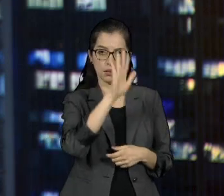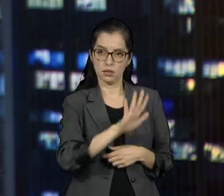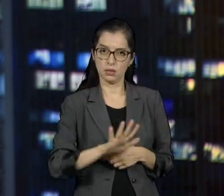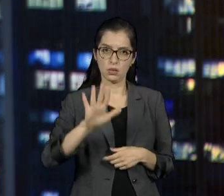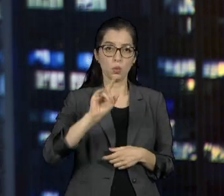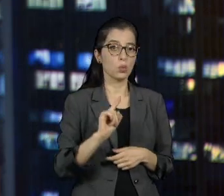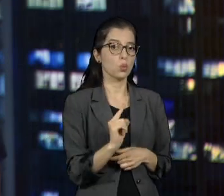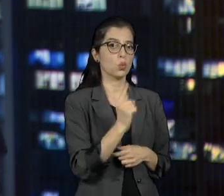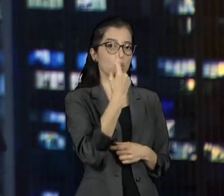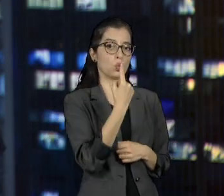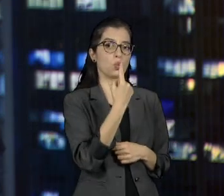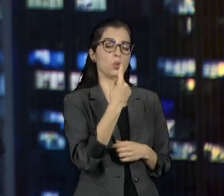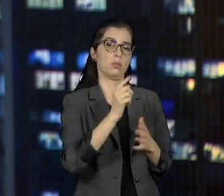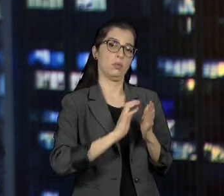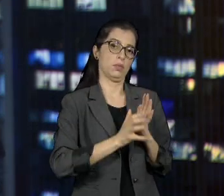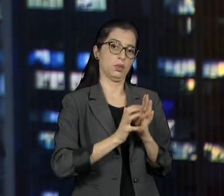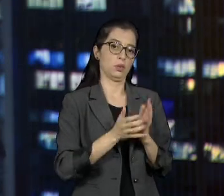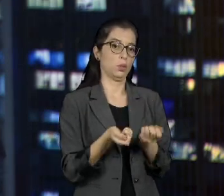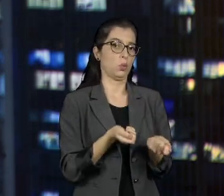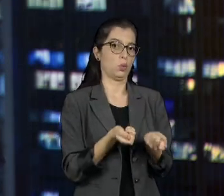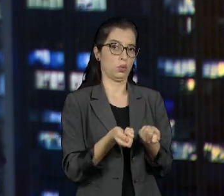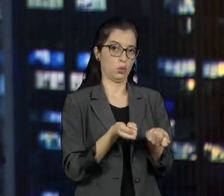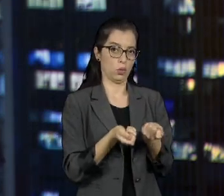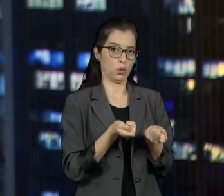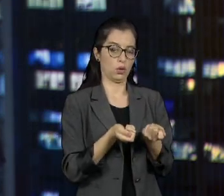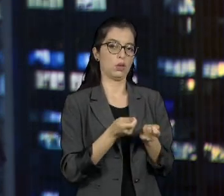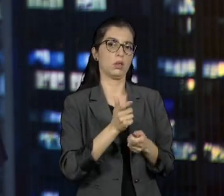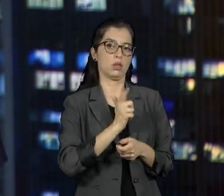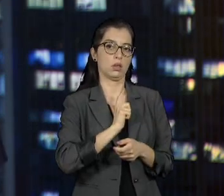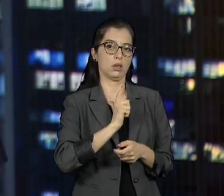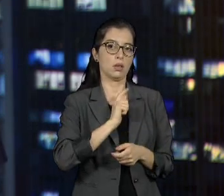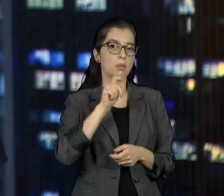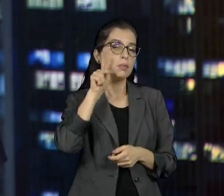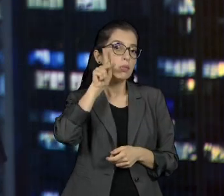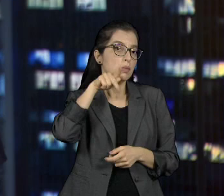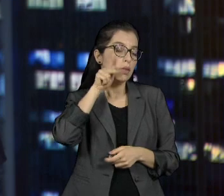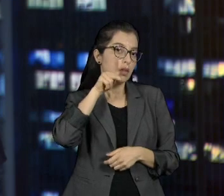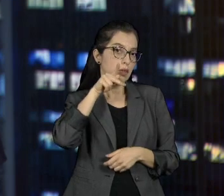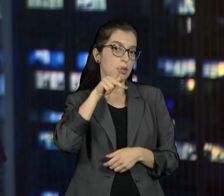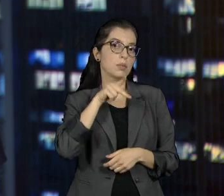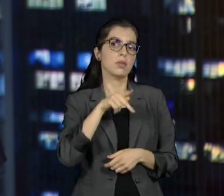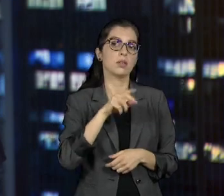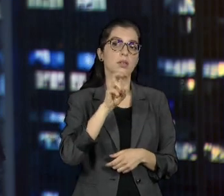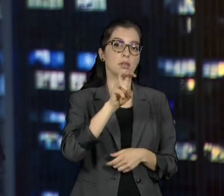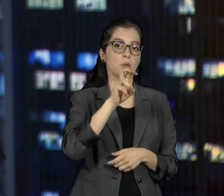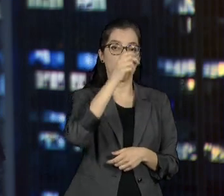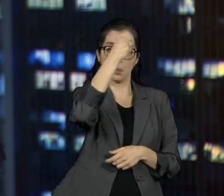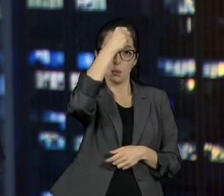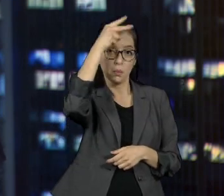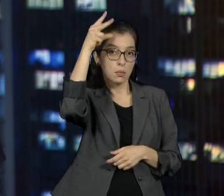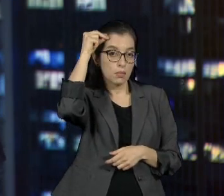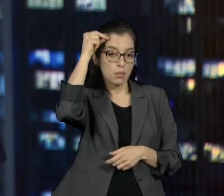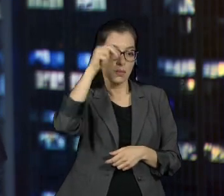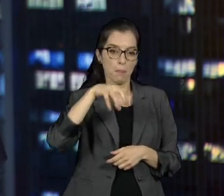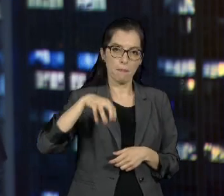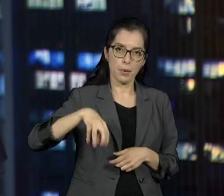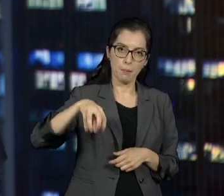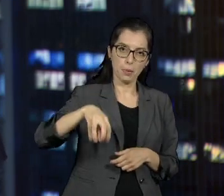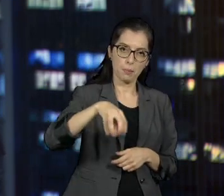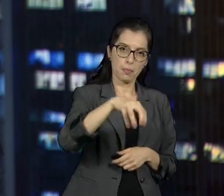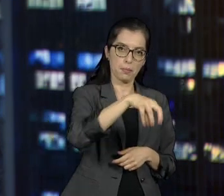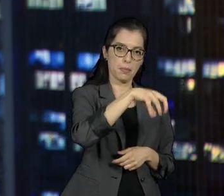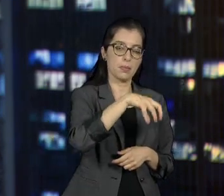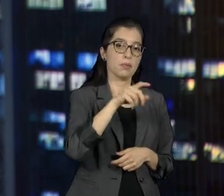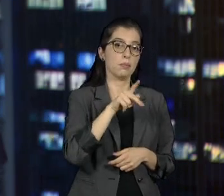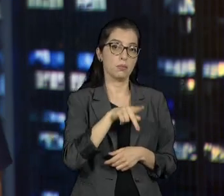Câmara Municipal. A Paraíba tem 5 municípios nessa situação. O professor de Ciência Política da Universidade Federal da Paraíba, José